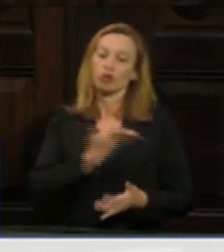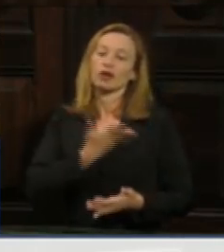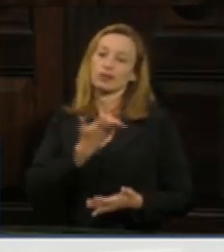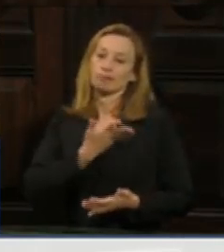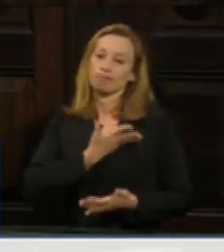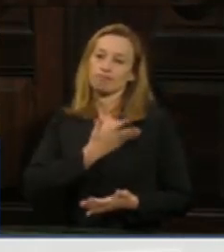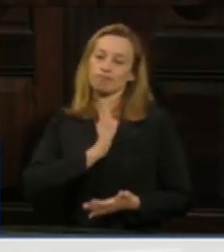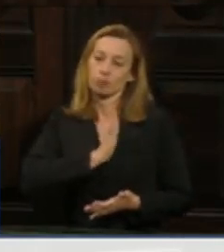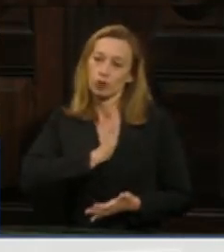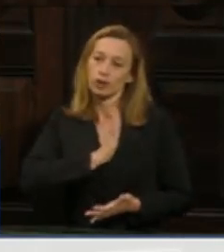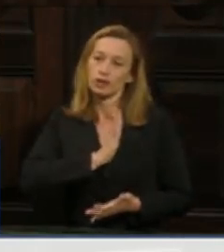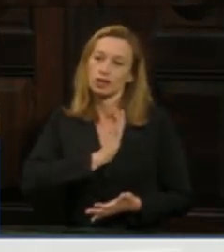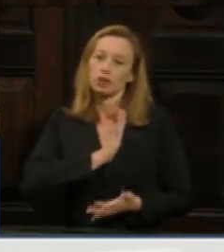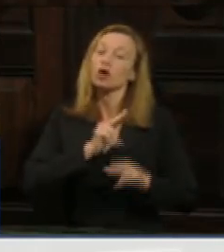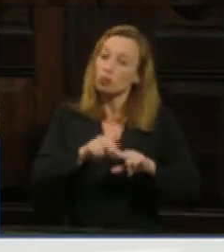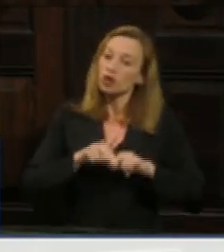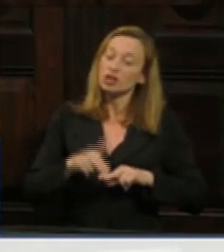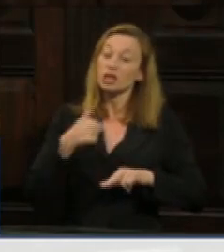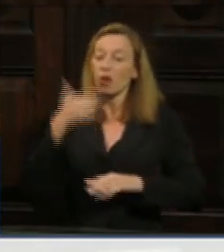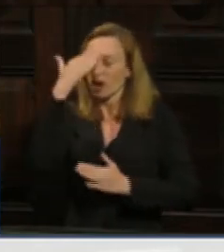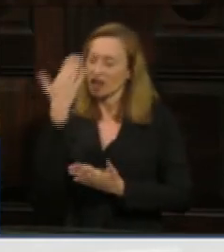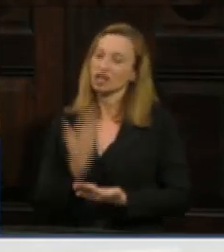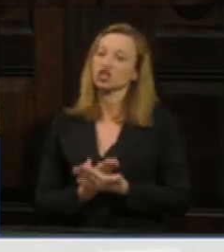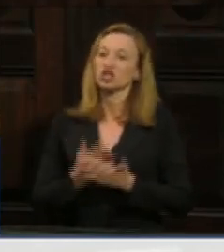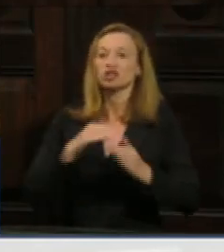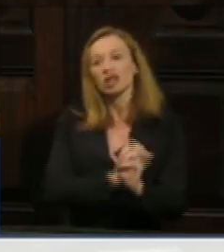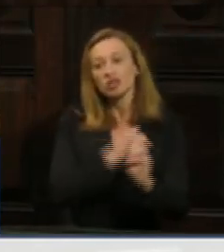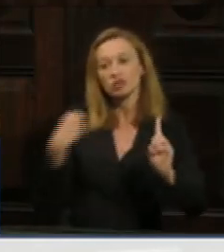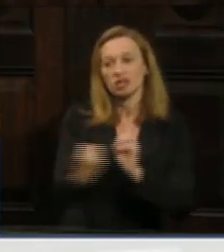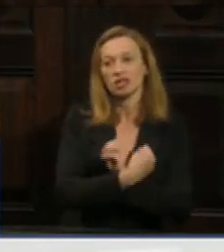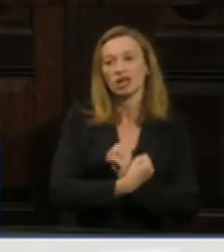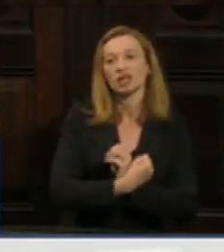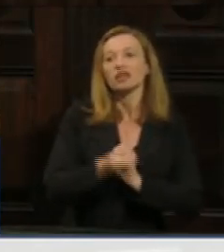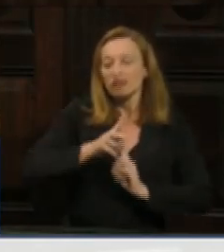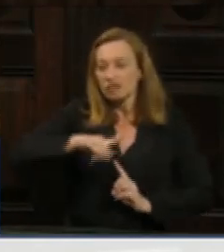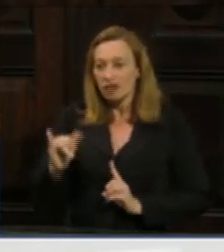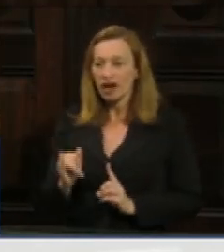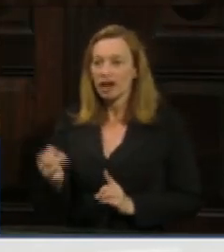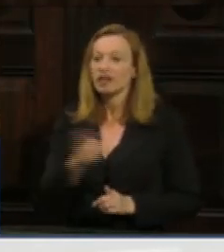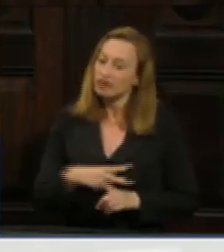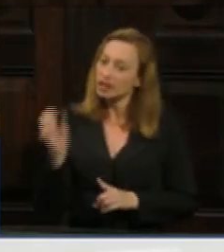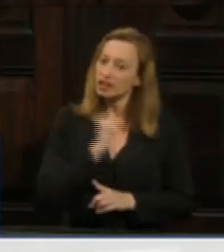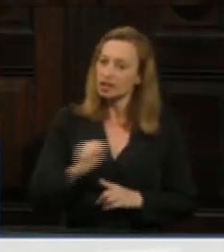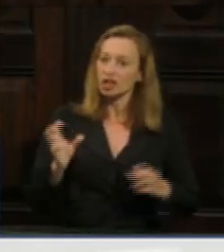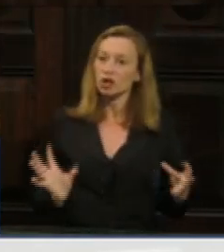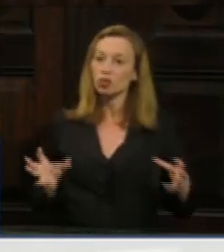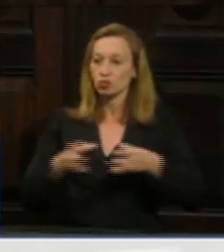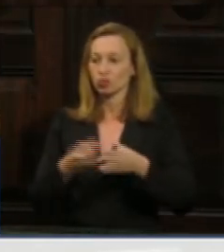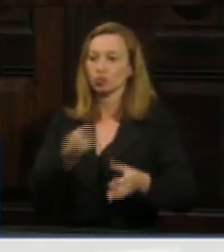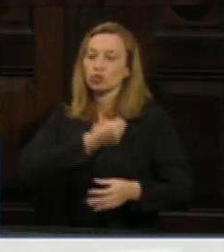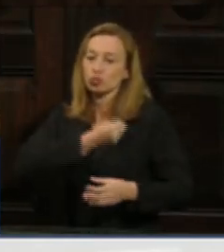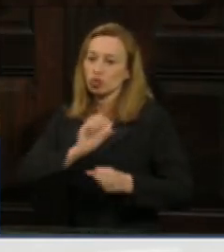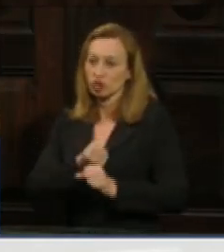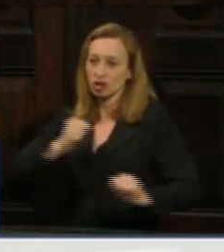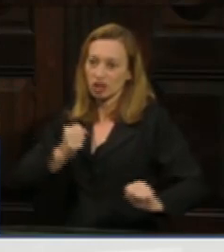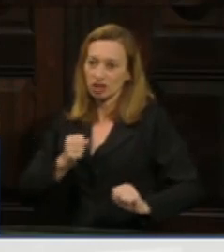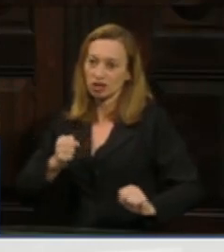com tranquilidade, seguir a minha vida com a simplicidade, com a formação de jornalista e radialista que